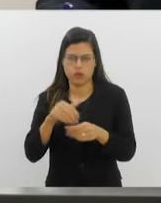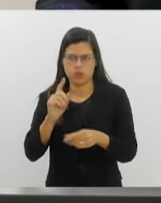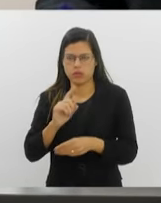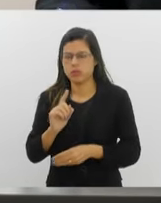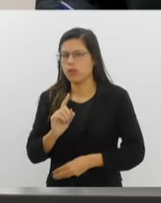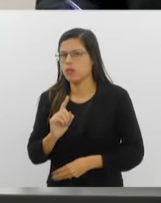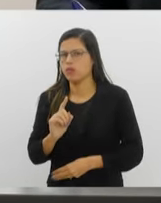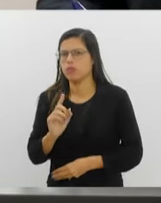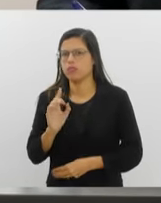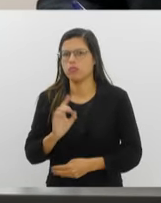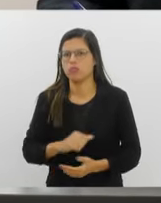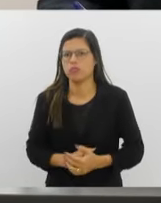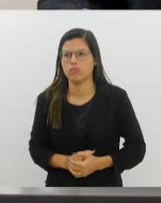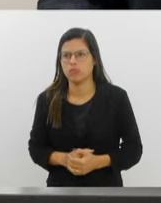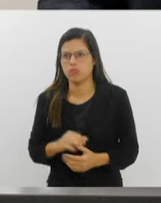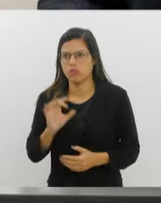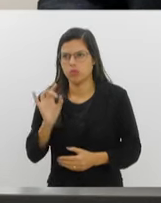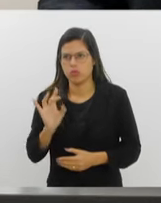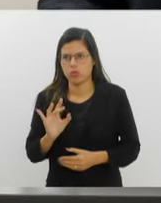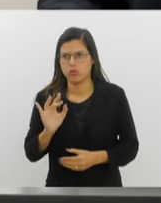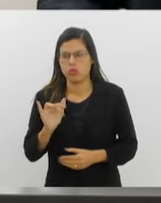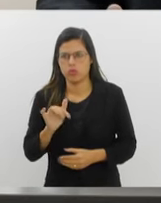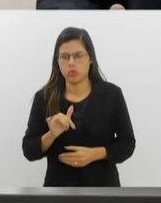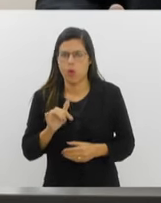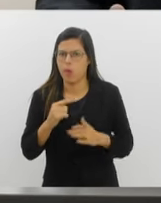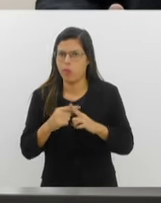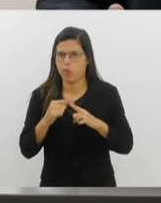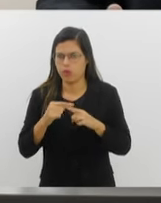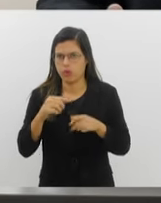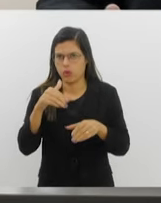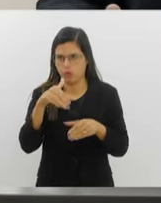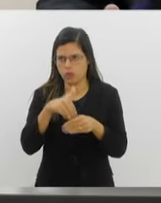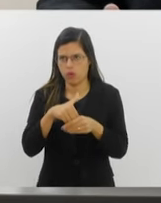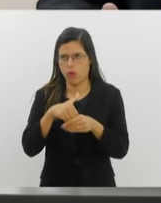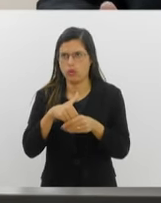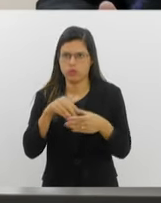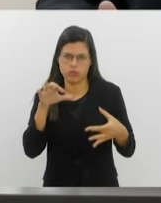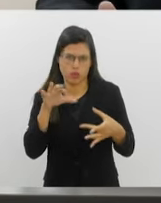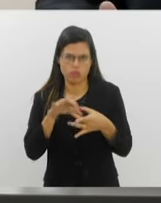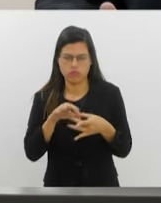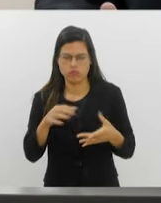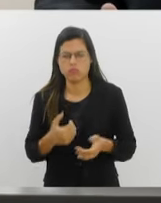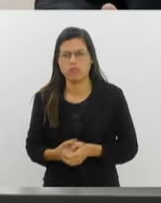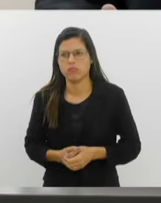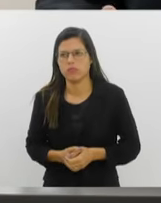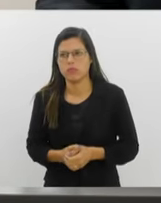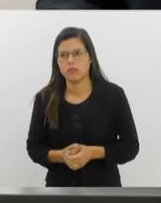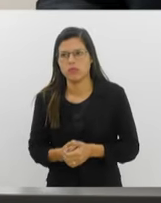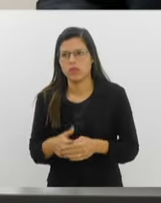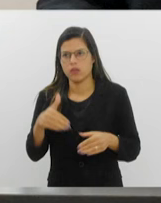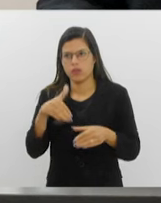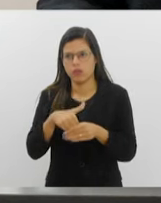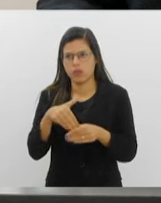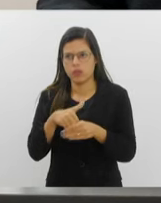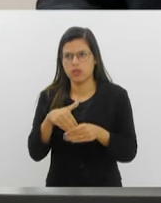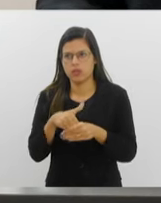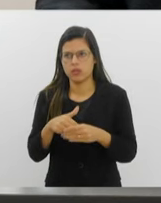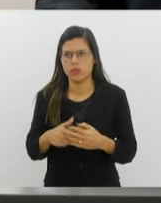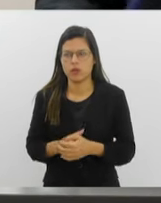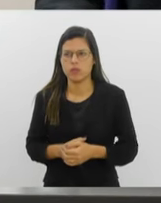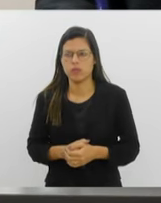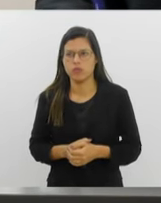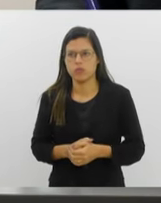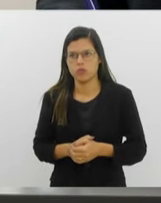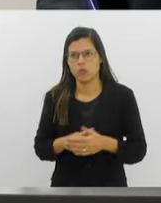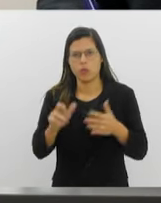está consignado aqui as razões do voto, que eu me filio, inclusive. Então, em votação, o voto